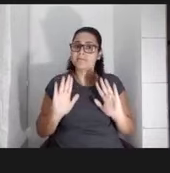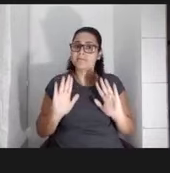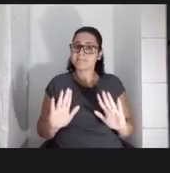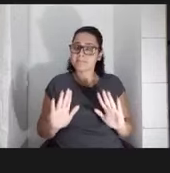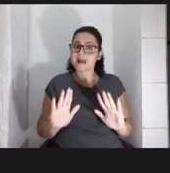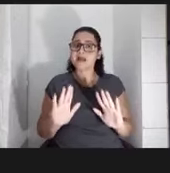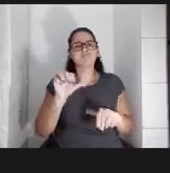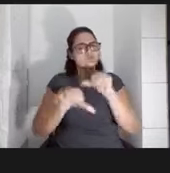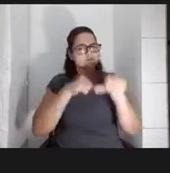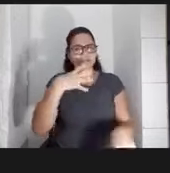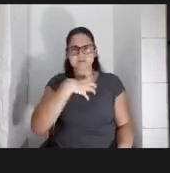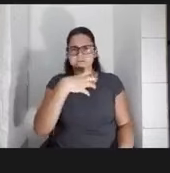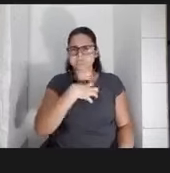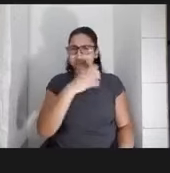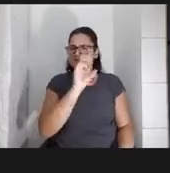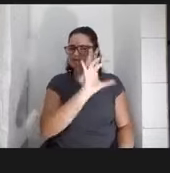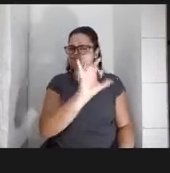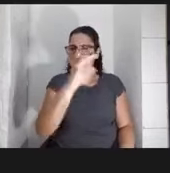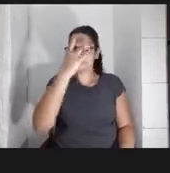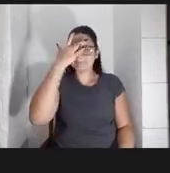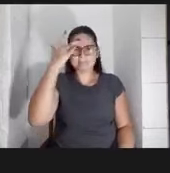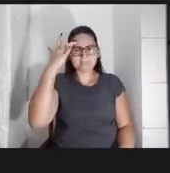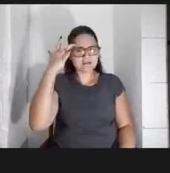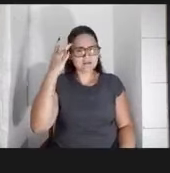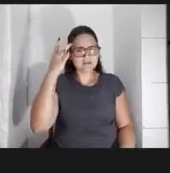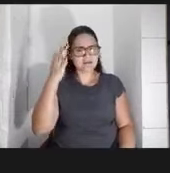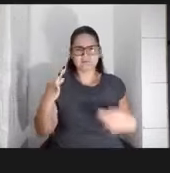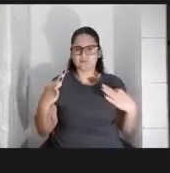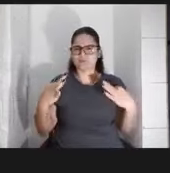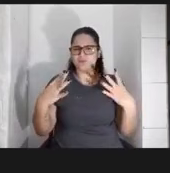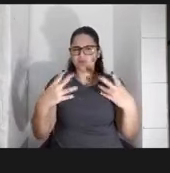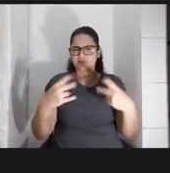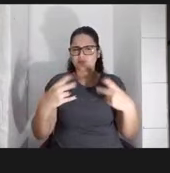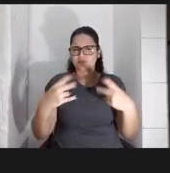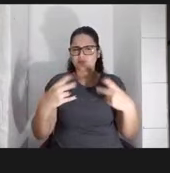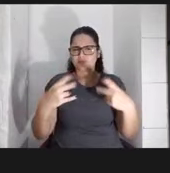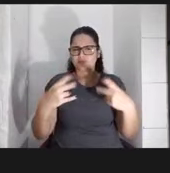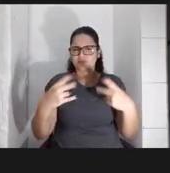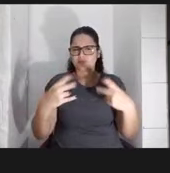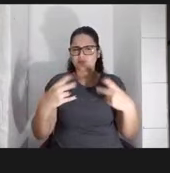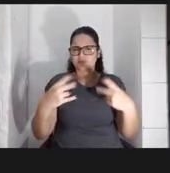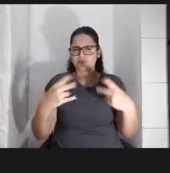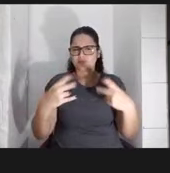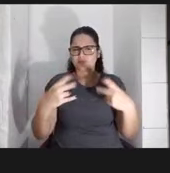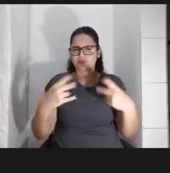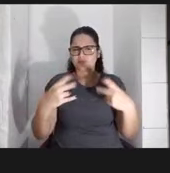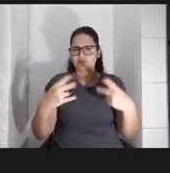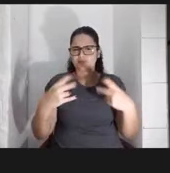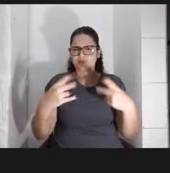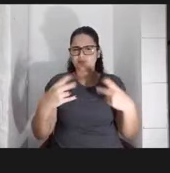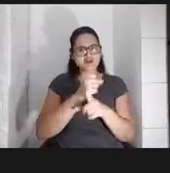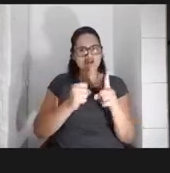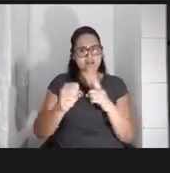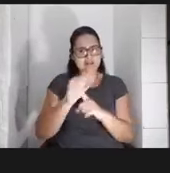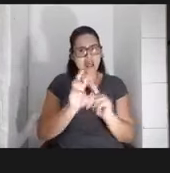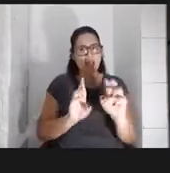hábitos que nós temos aí, de vida, de trabalho, de convívio, relações sociais, enfim. E os